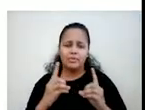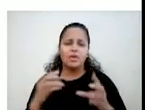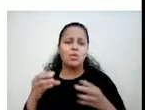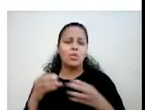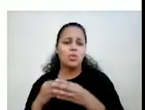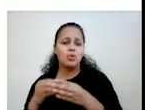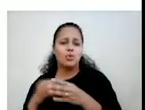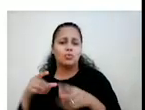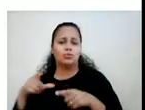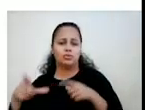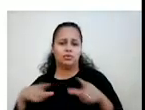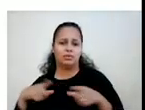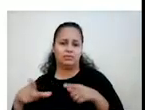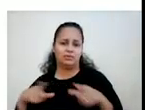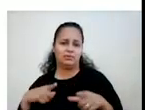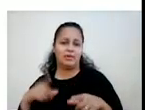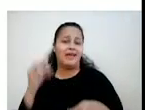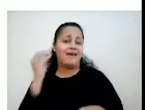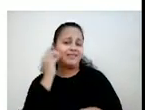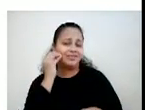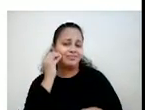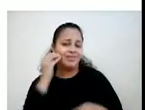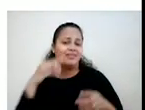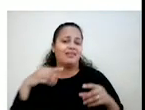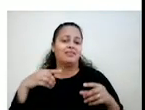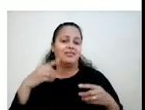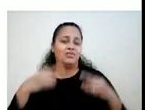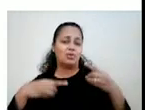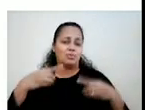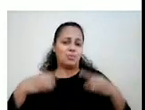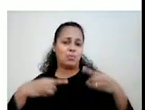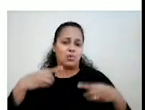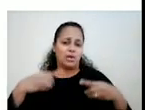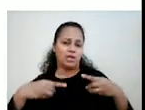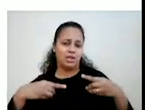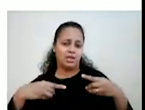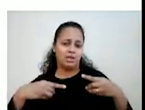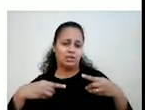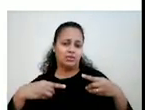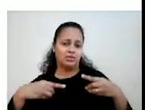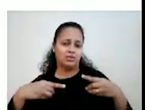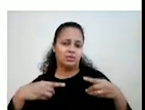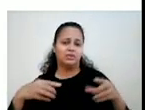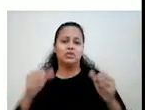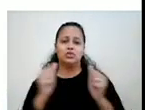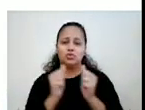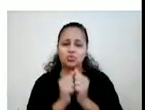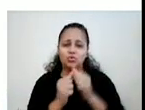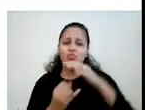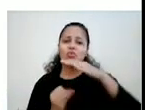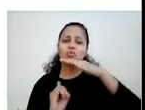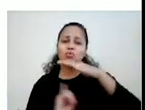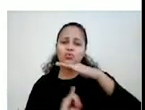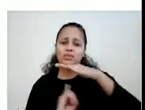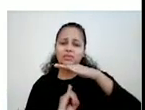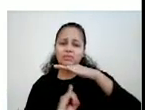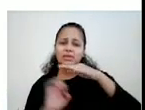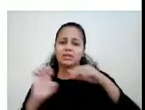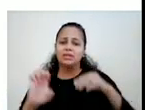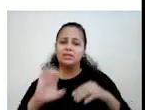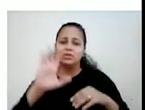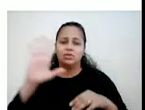de grupos de trabalhadores. As experiências políticas que já vieram junto com os imigrantes europeus foram